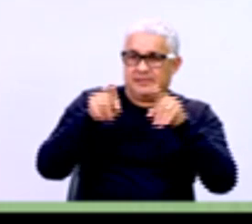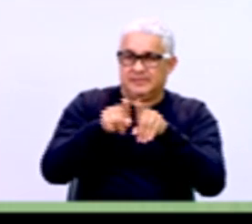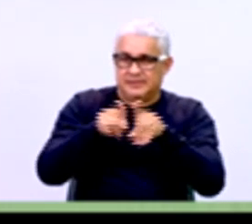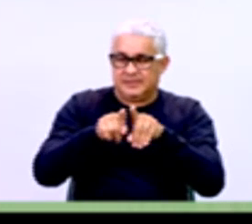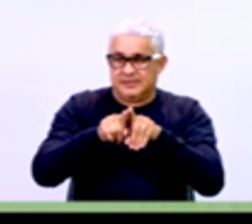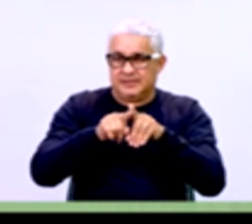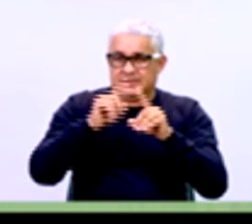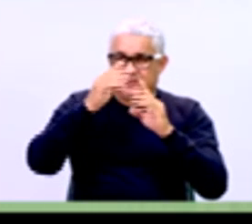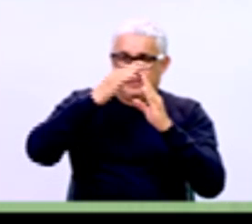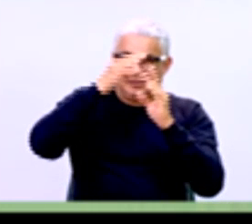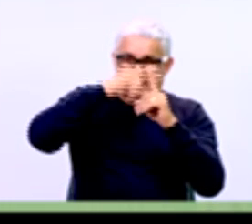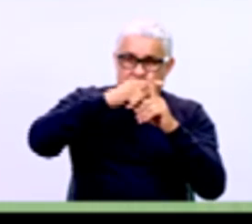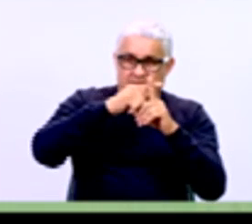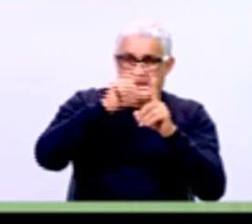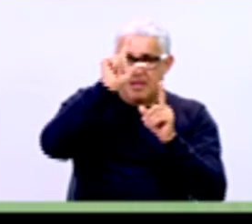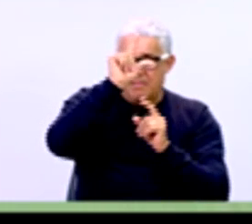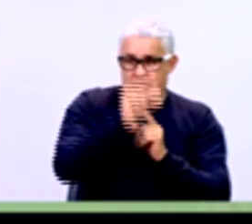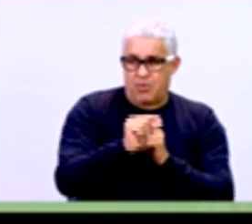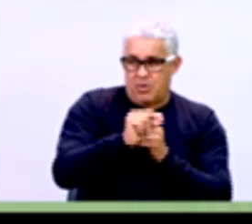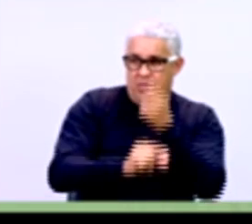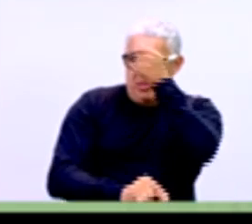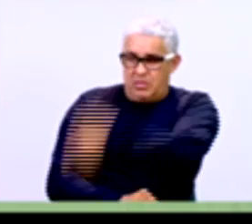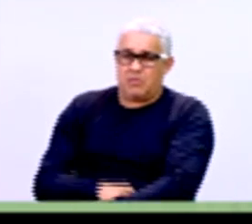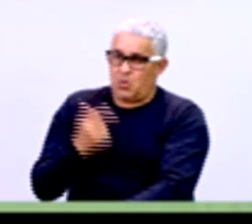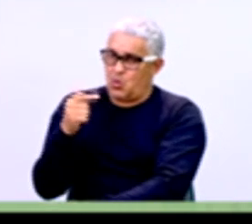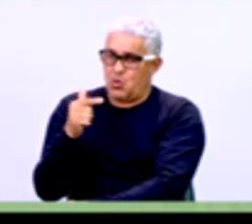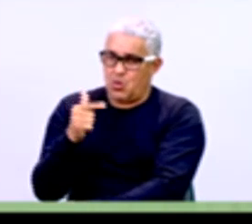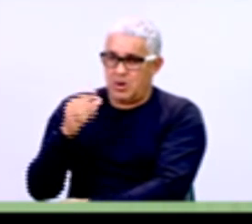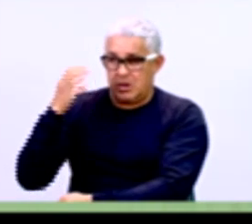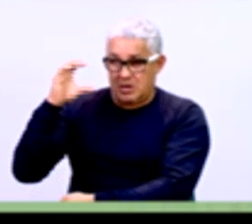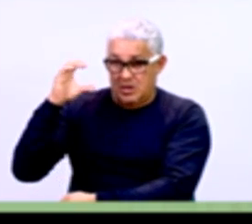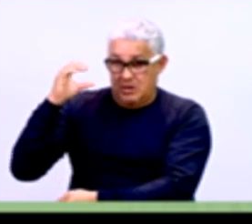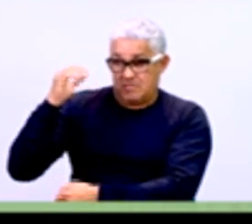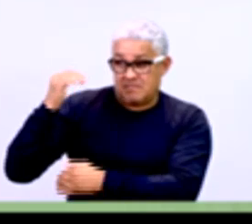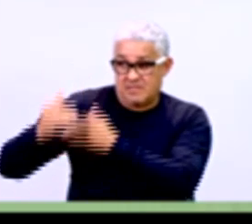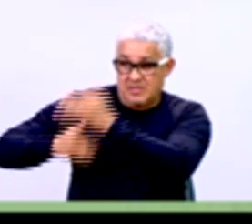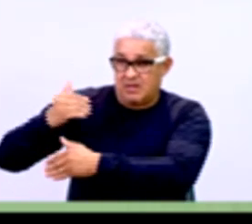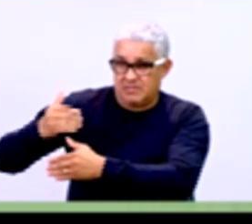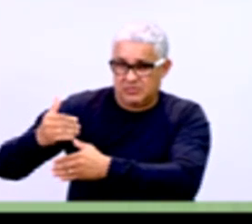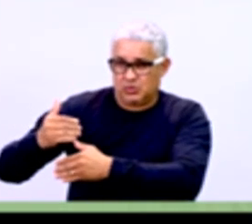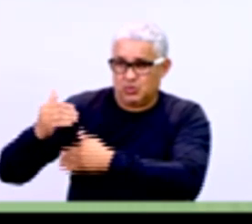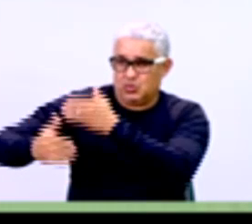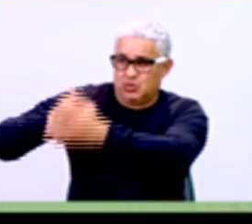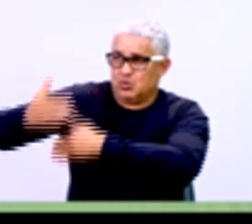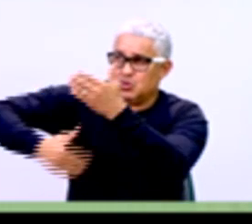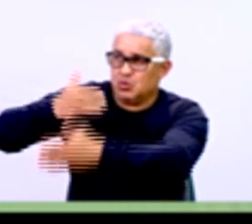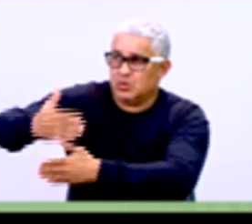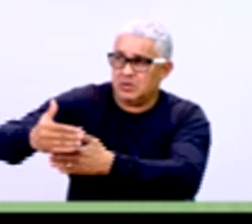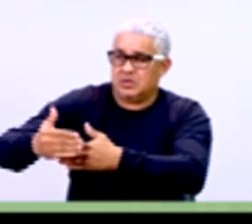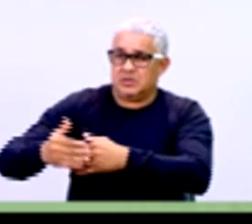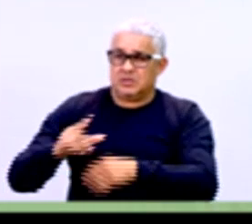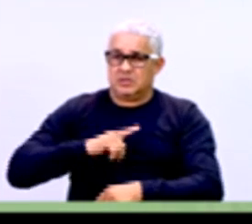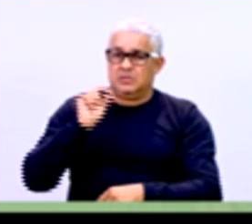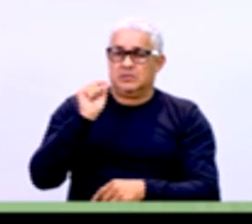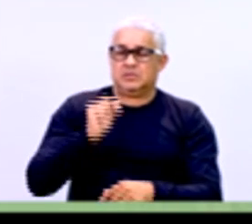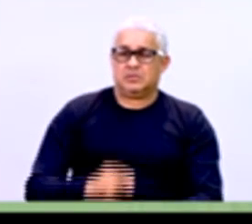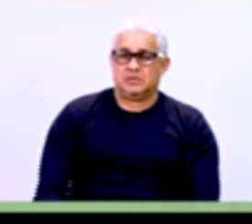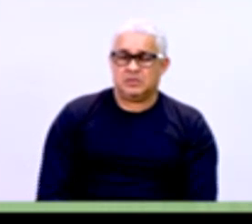domínio menor e dessa forma a ciência começa a se evoluir de uma certa maneira que nós temos o quê?